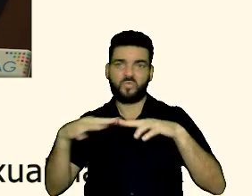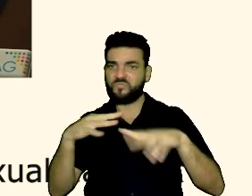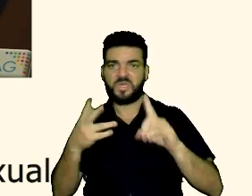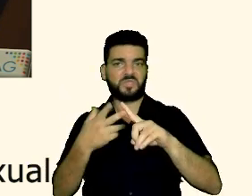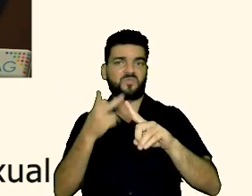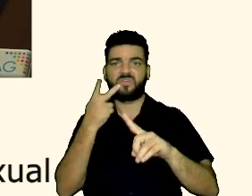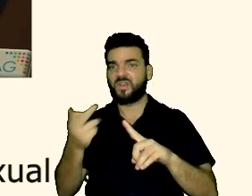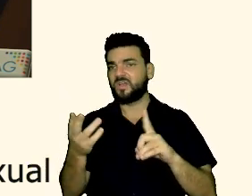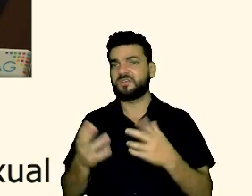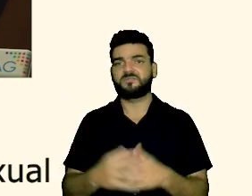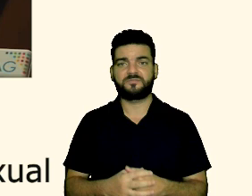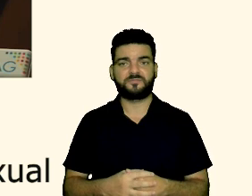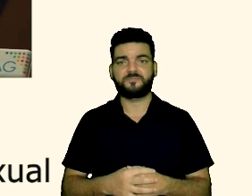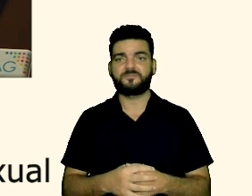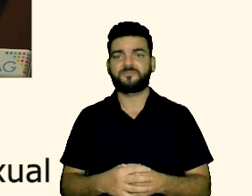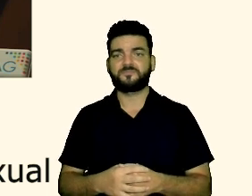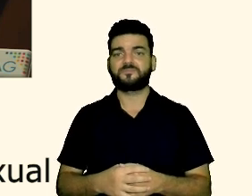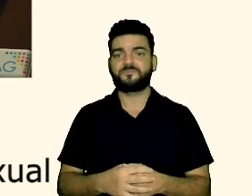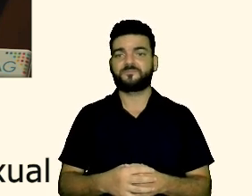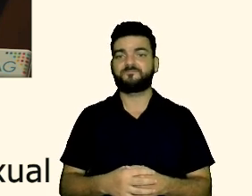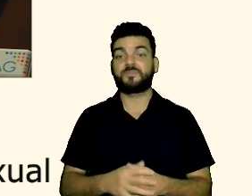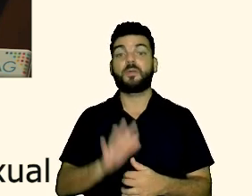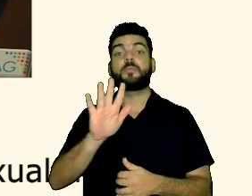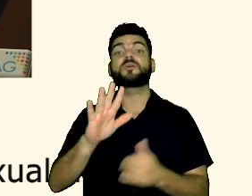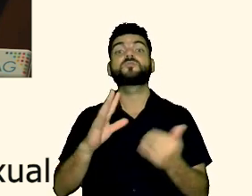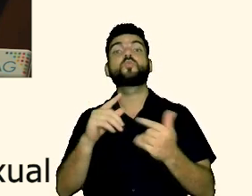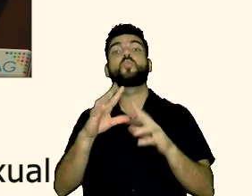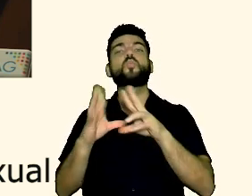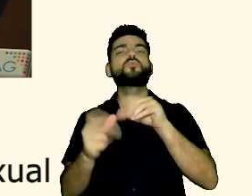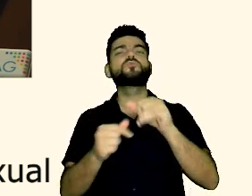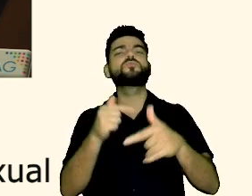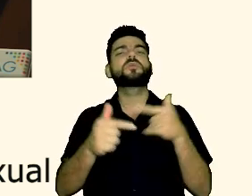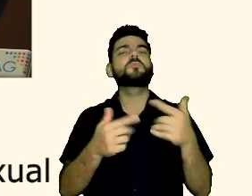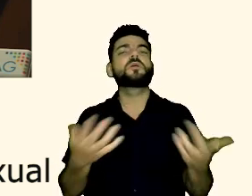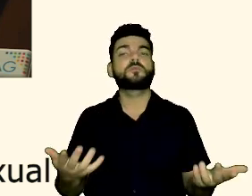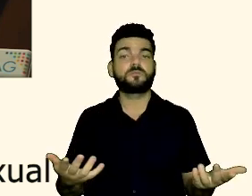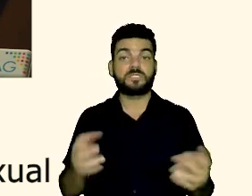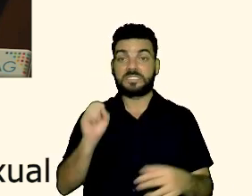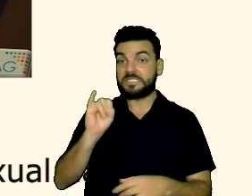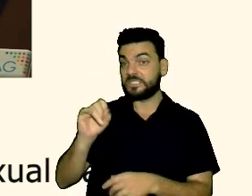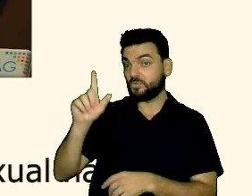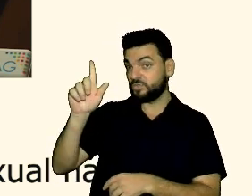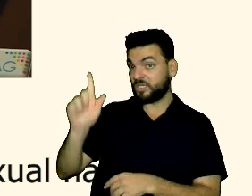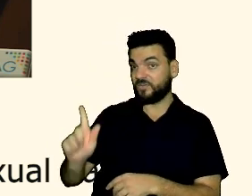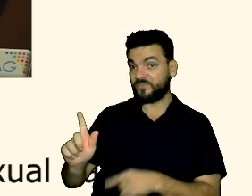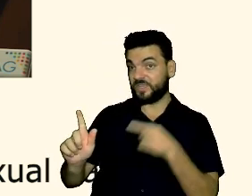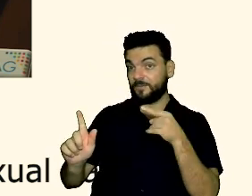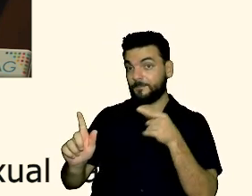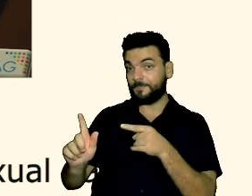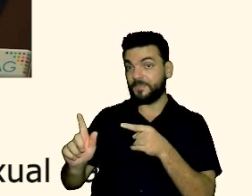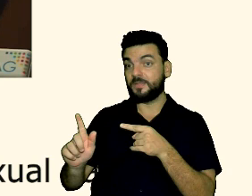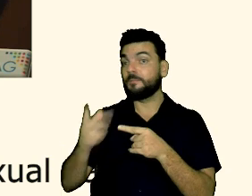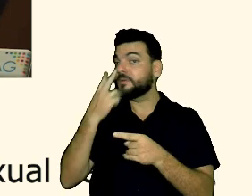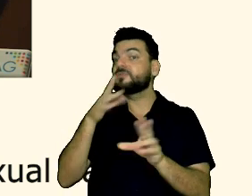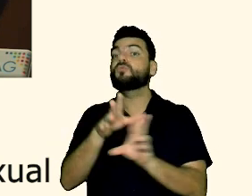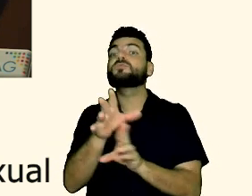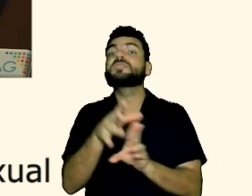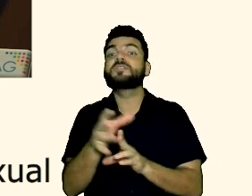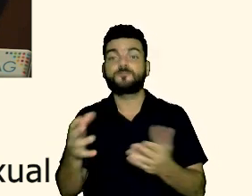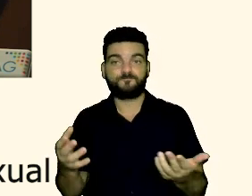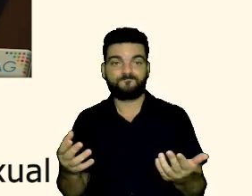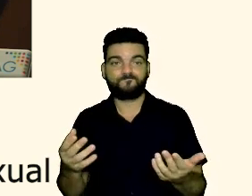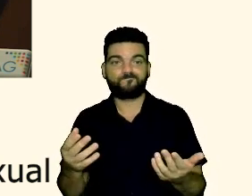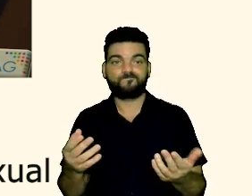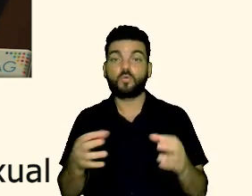trabalho, quando a liderança tem ali o seu papel de orientação do seu grupo, muito importante, o Simon Sinek, que